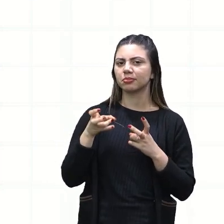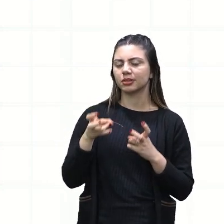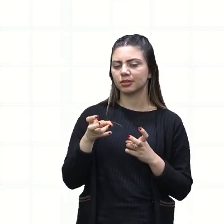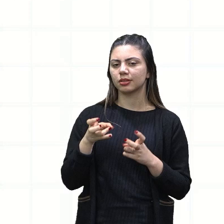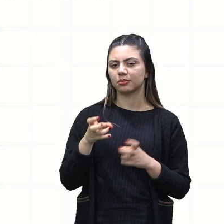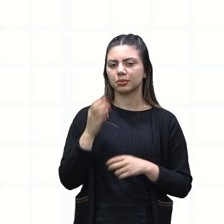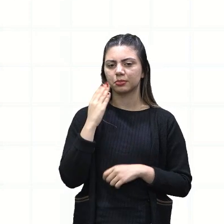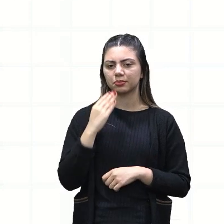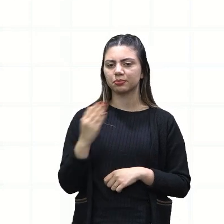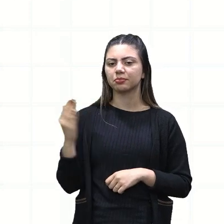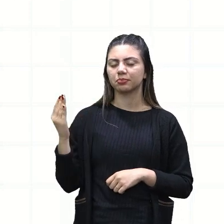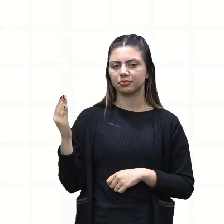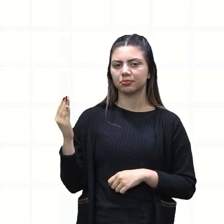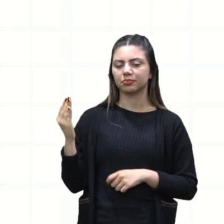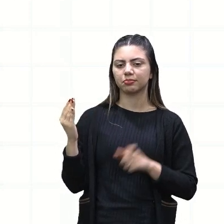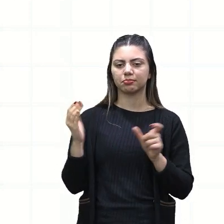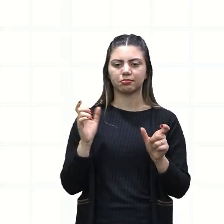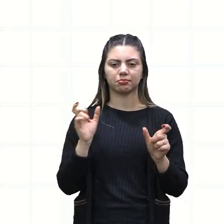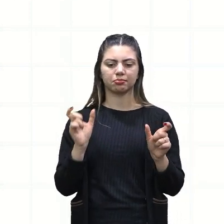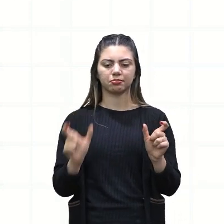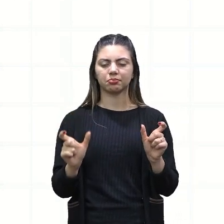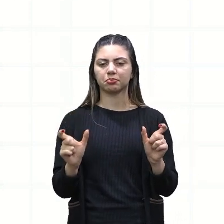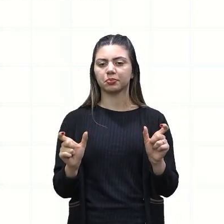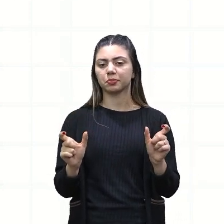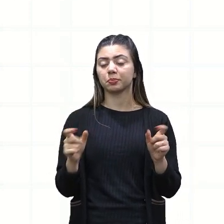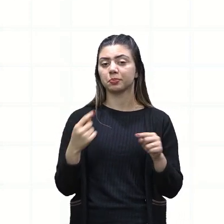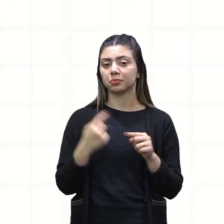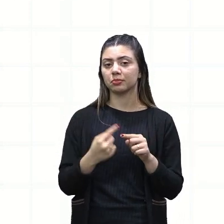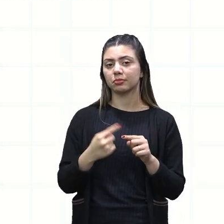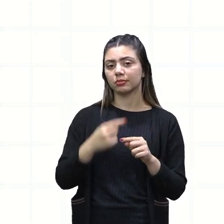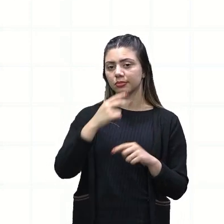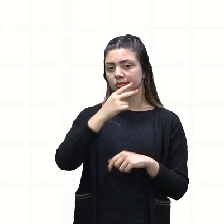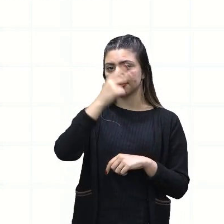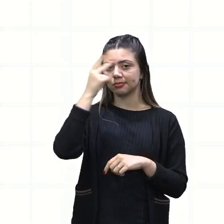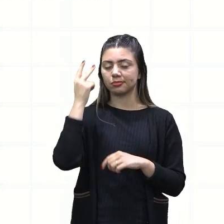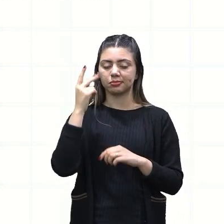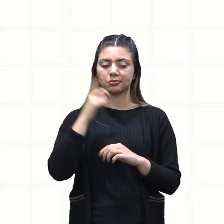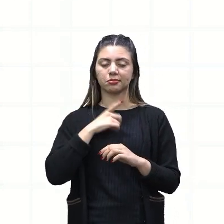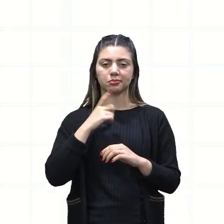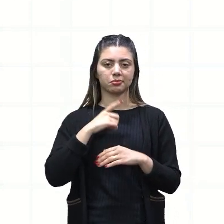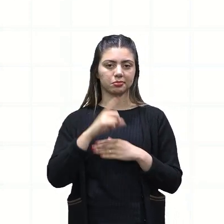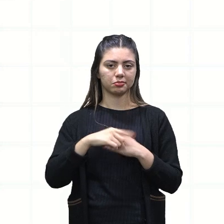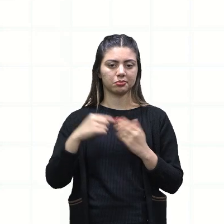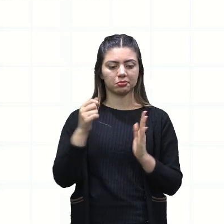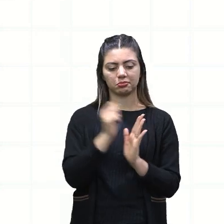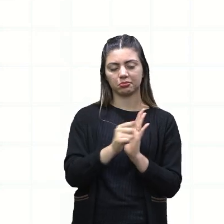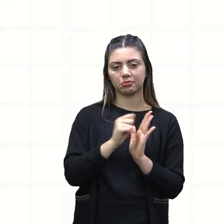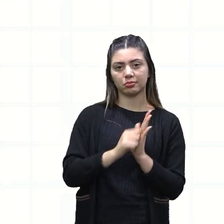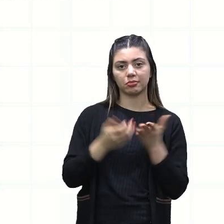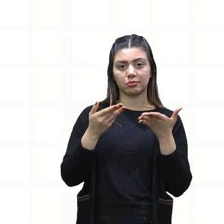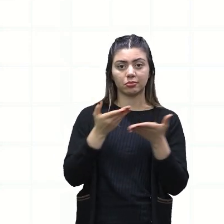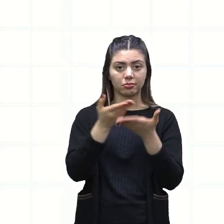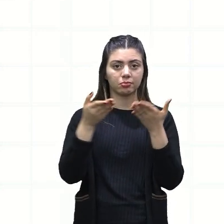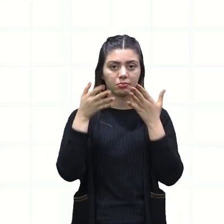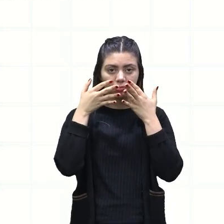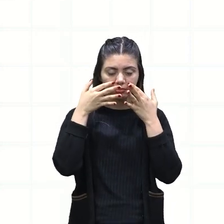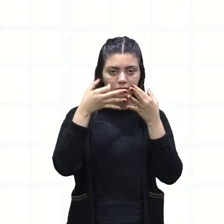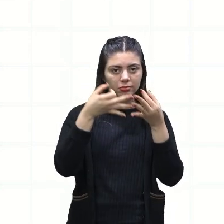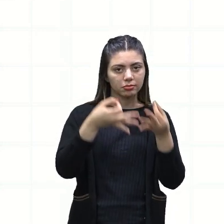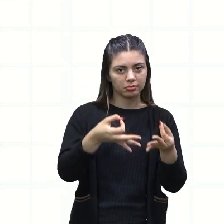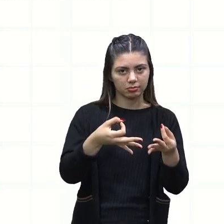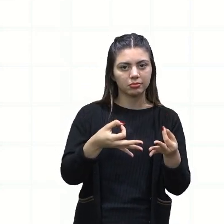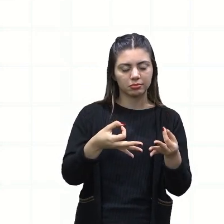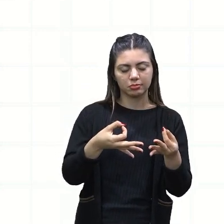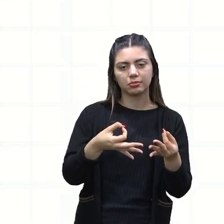estão em destaque, certo? Por quê? Porque o autor, ou a pessoa que escreveu o texto, ou adaptou, quer que você olhe com mais